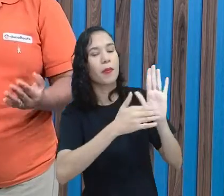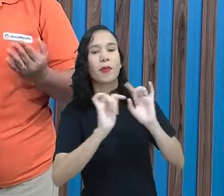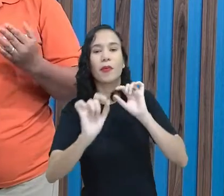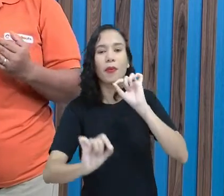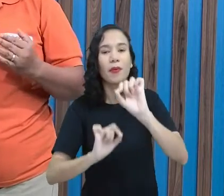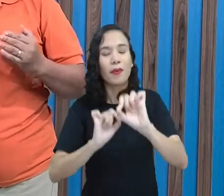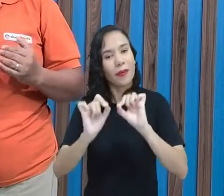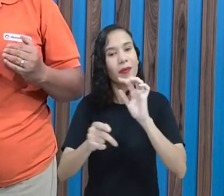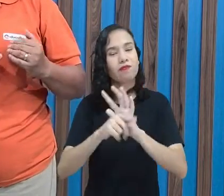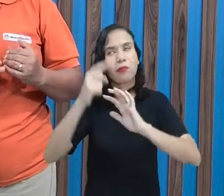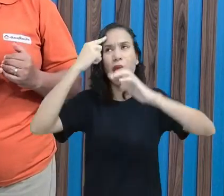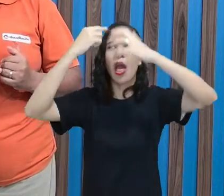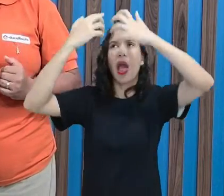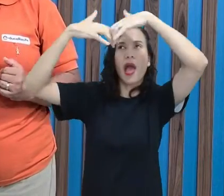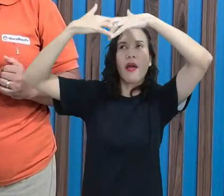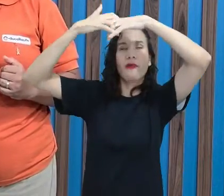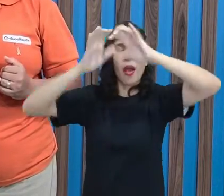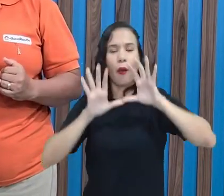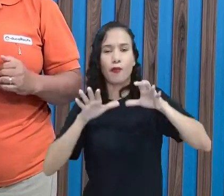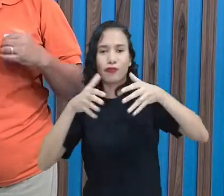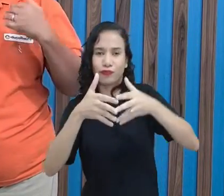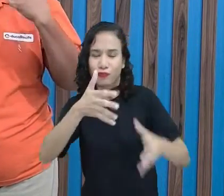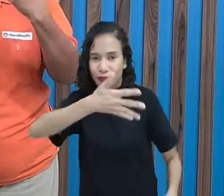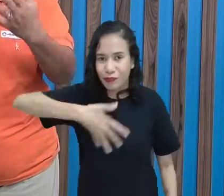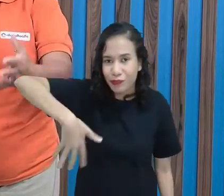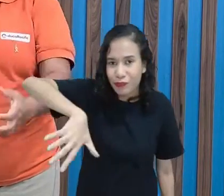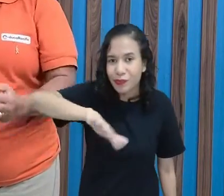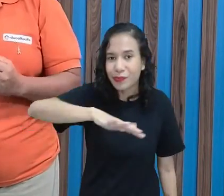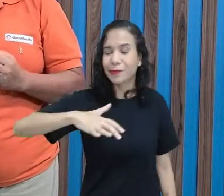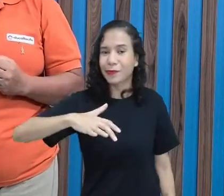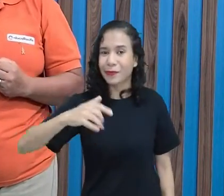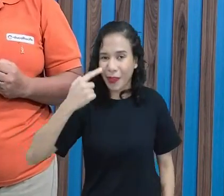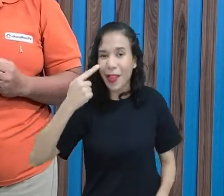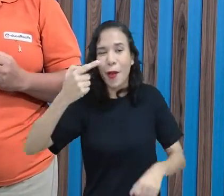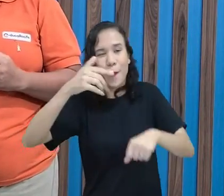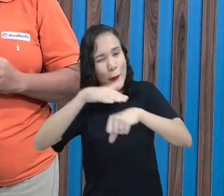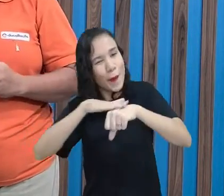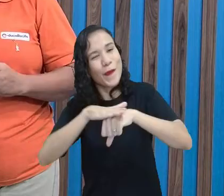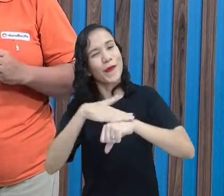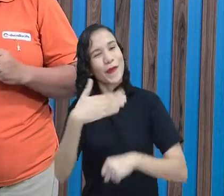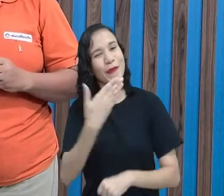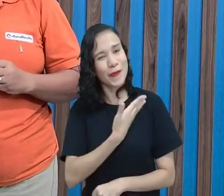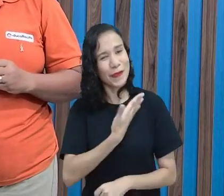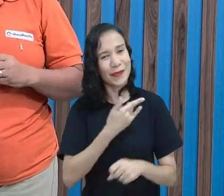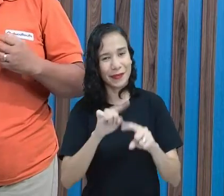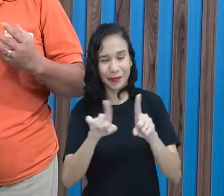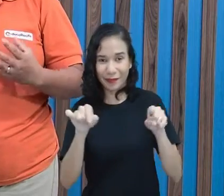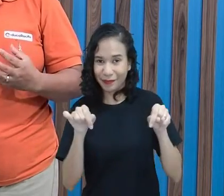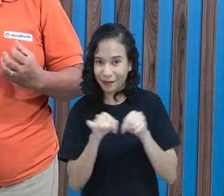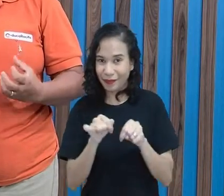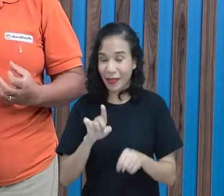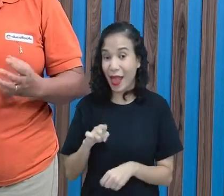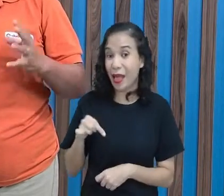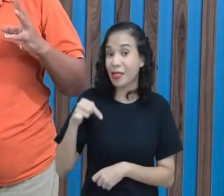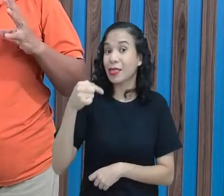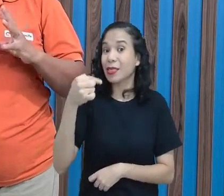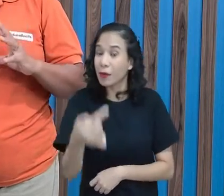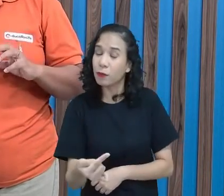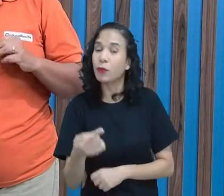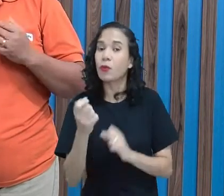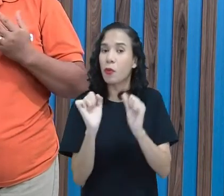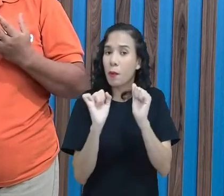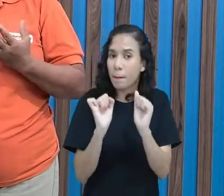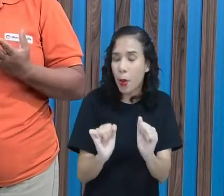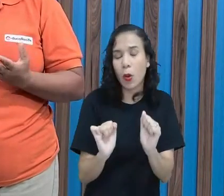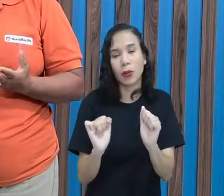essa reflexão coletiva. Procurem conversar com os colegas da sala e depois disso vocês